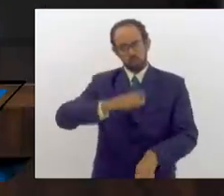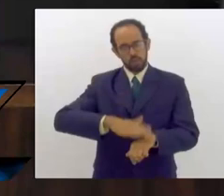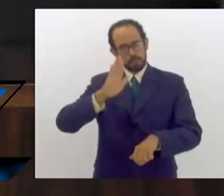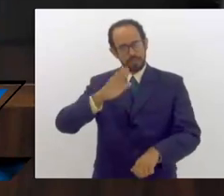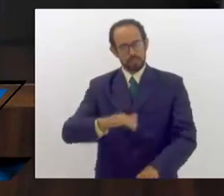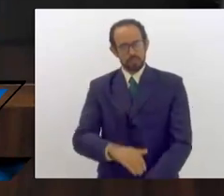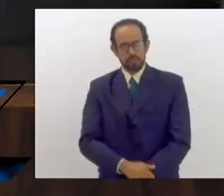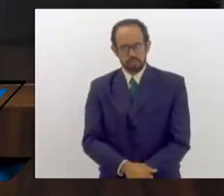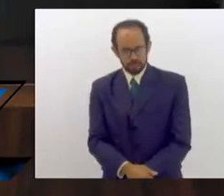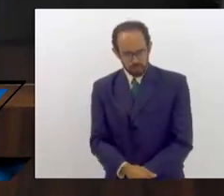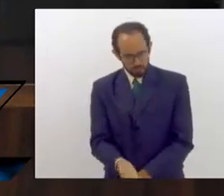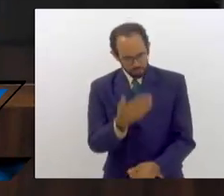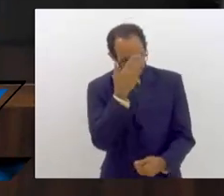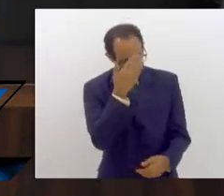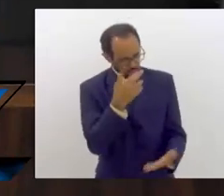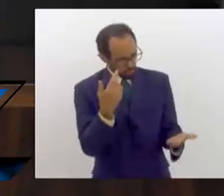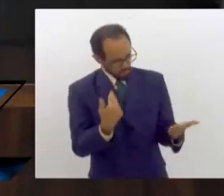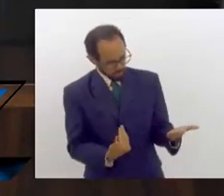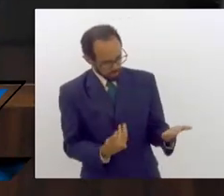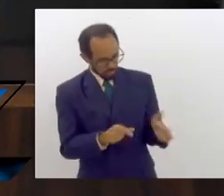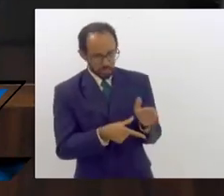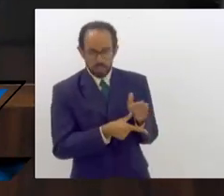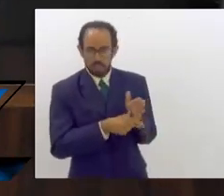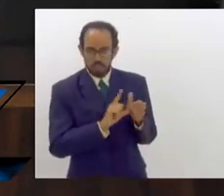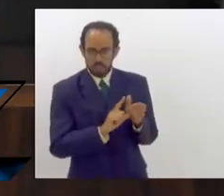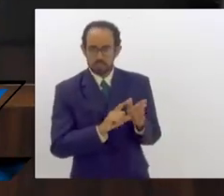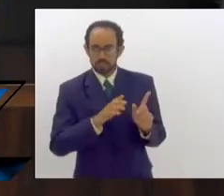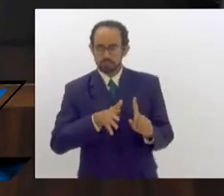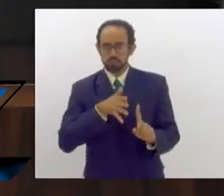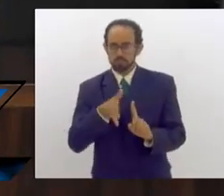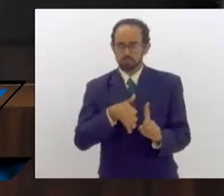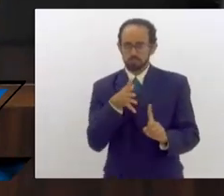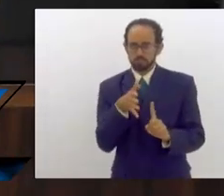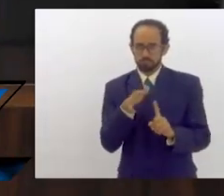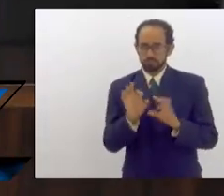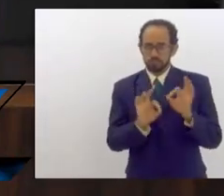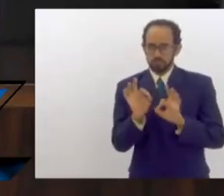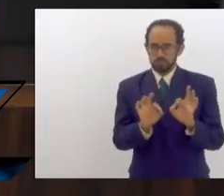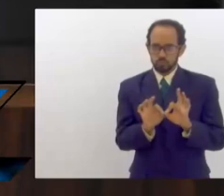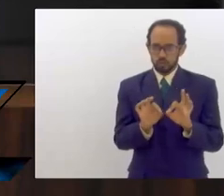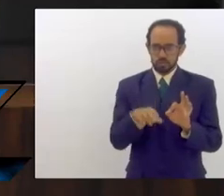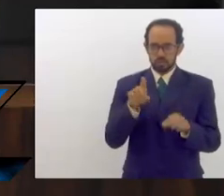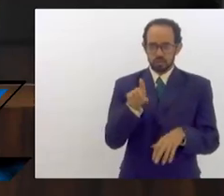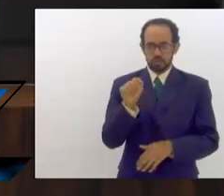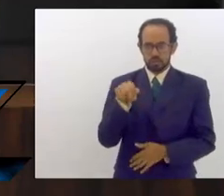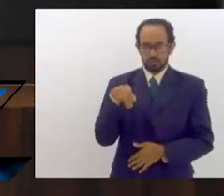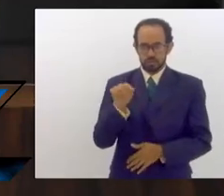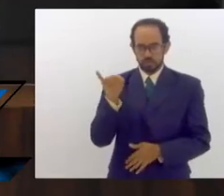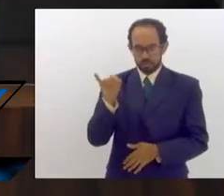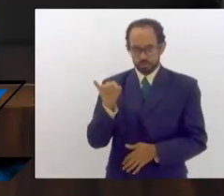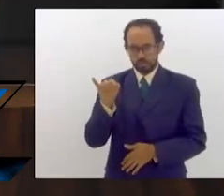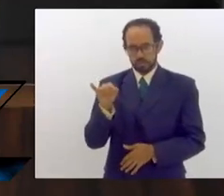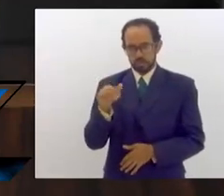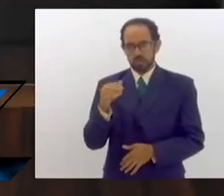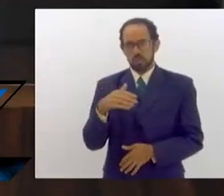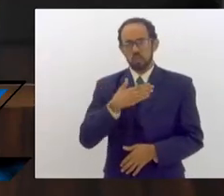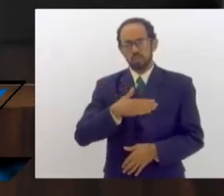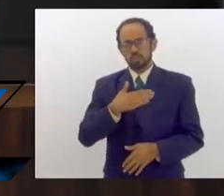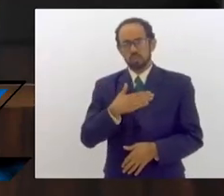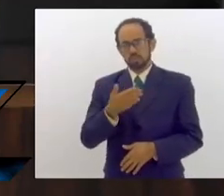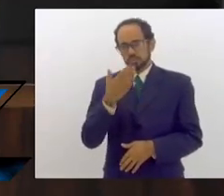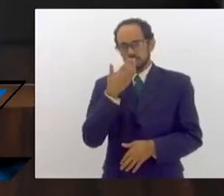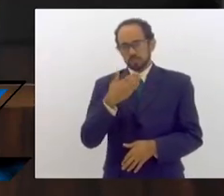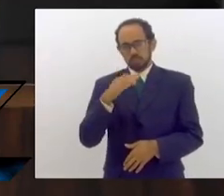Renata Souza antes de passar questão para deputada Dani eu queria pedir a compreensão dos